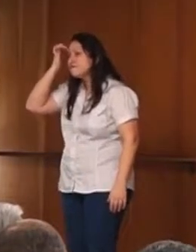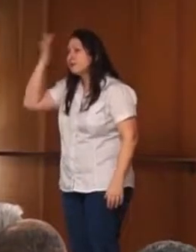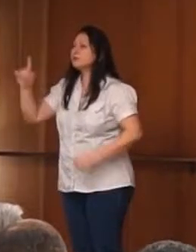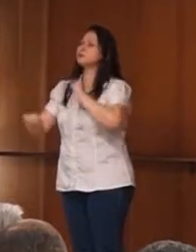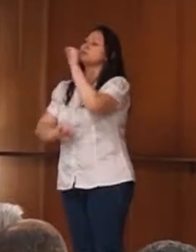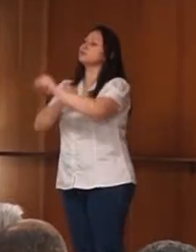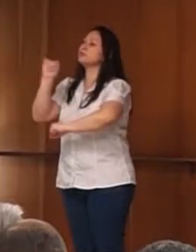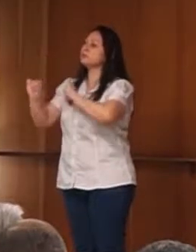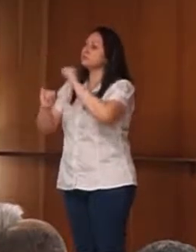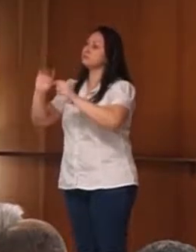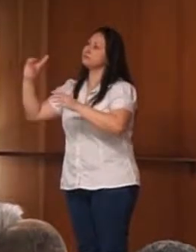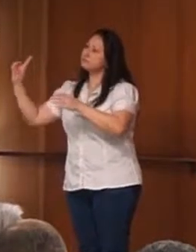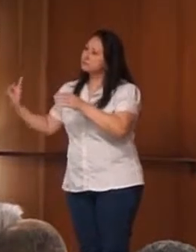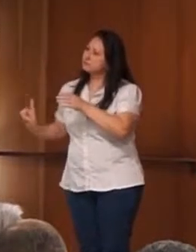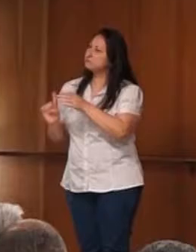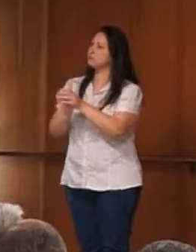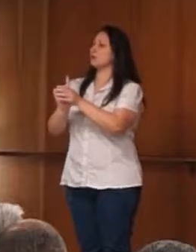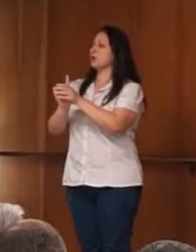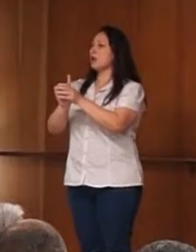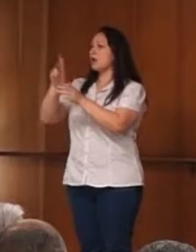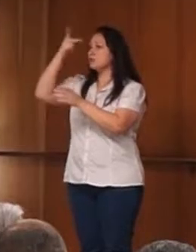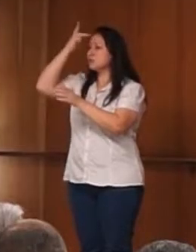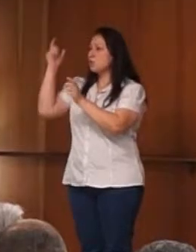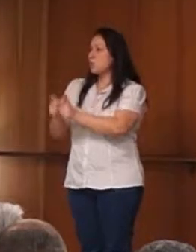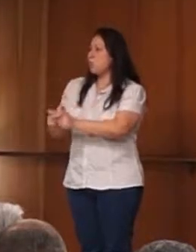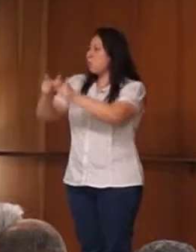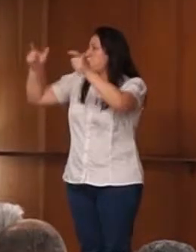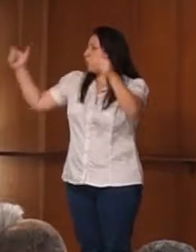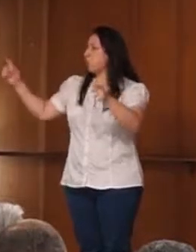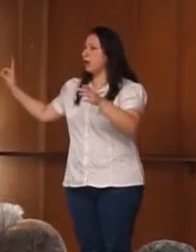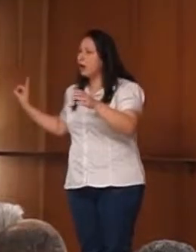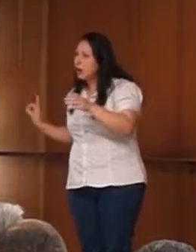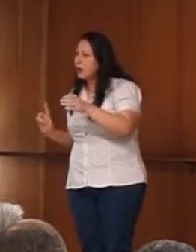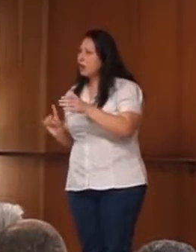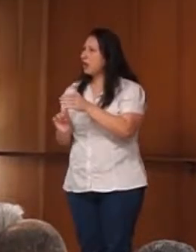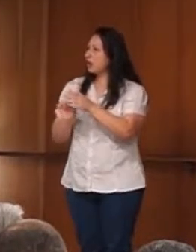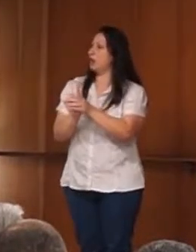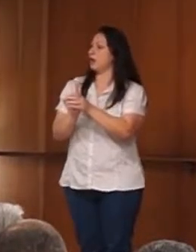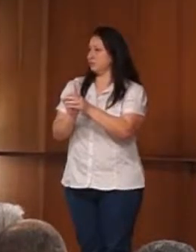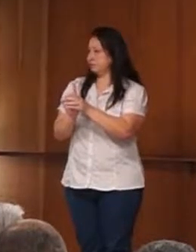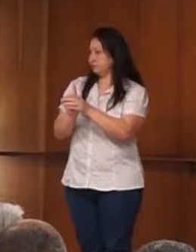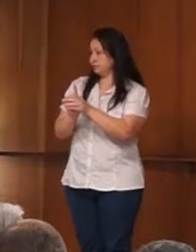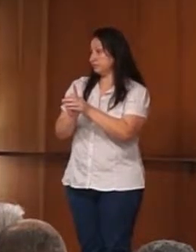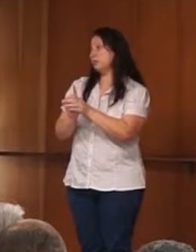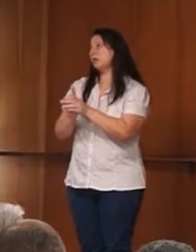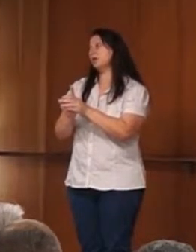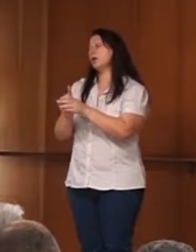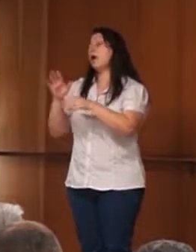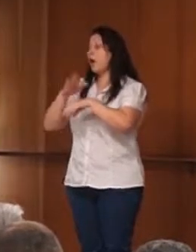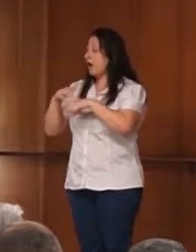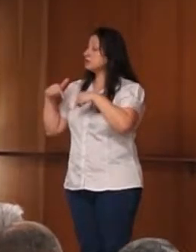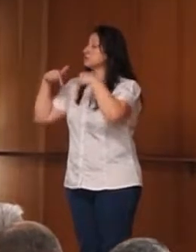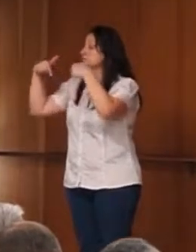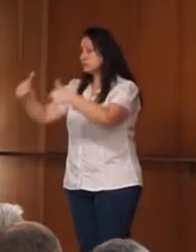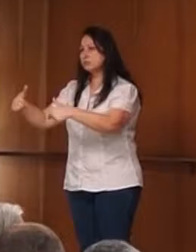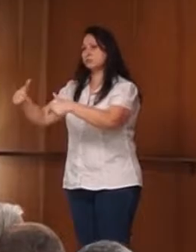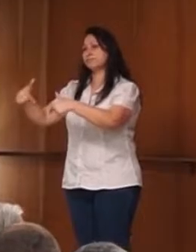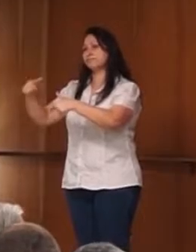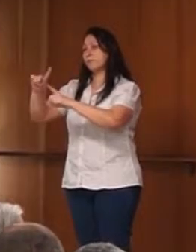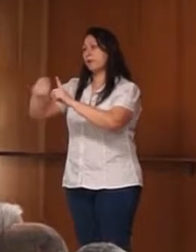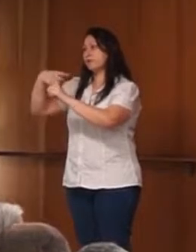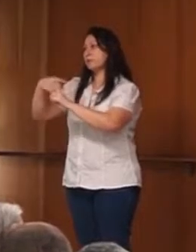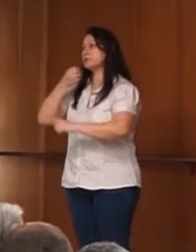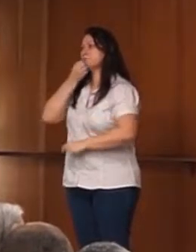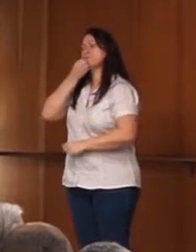precisa incluir o maior número de pessoas na sociedade. E eu acho que o mecanismo de ações afirmativas é um